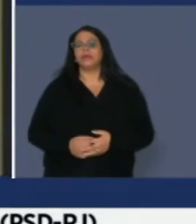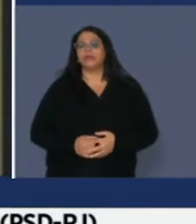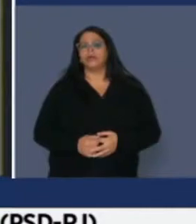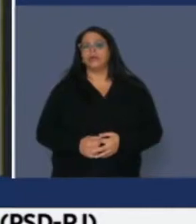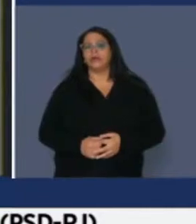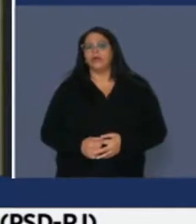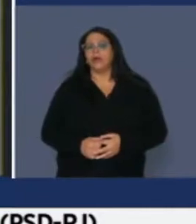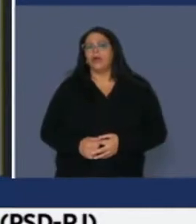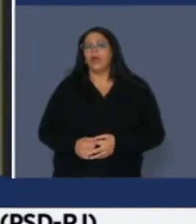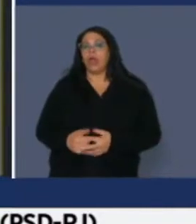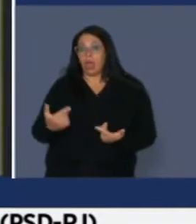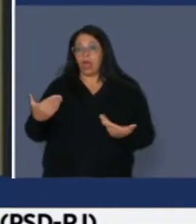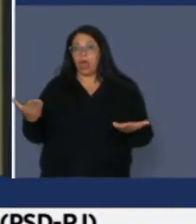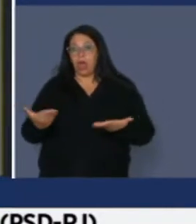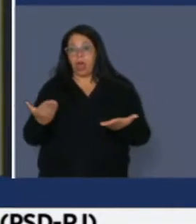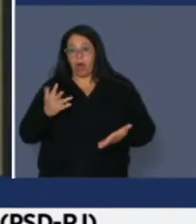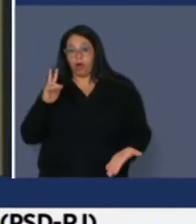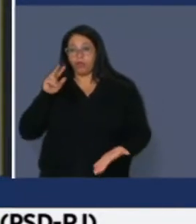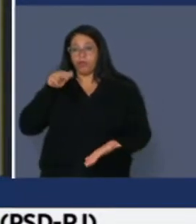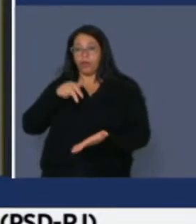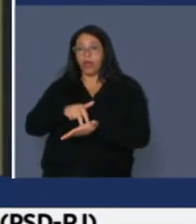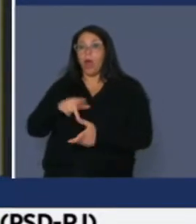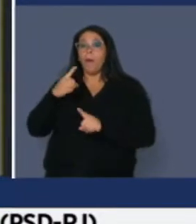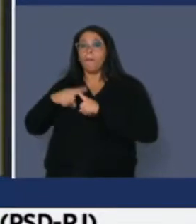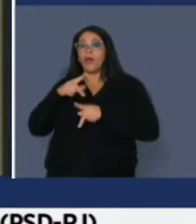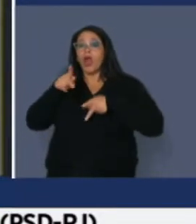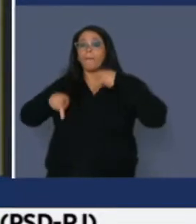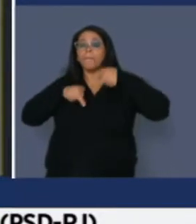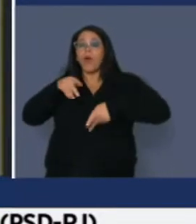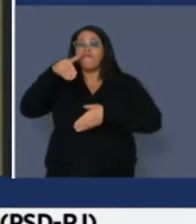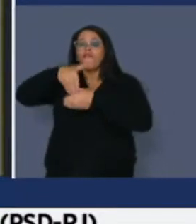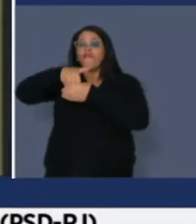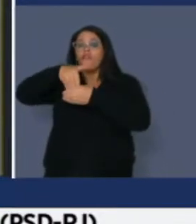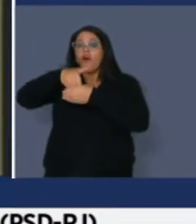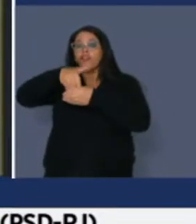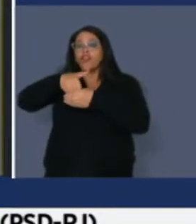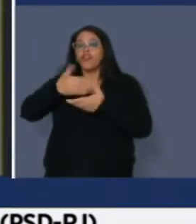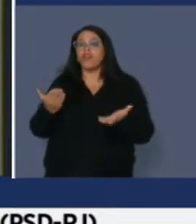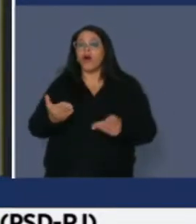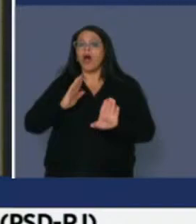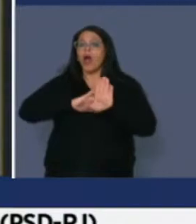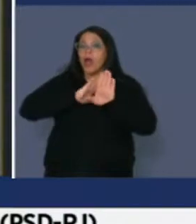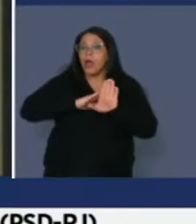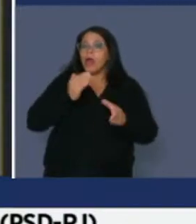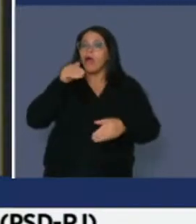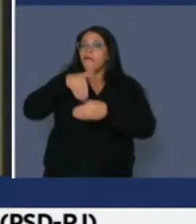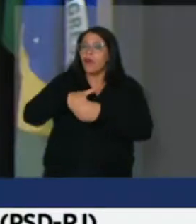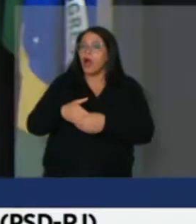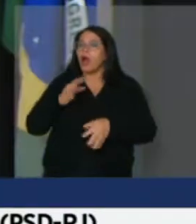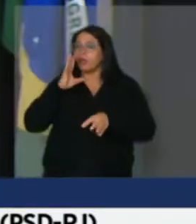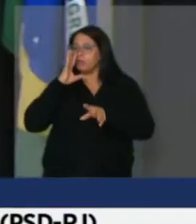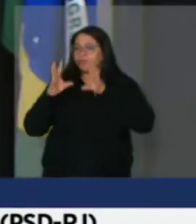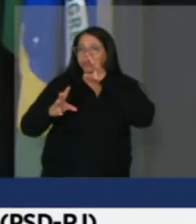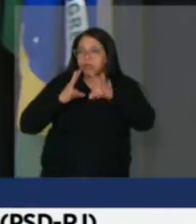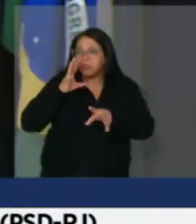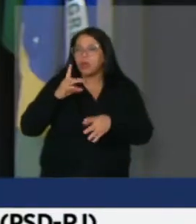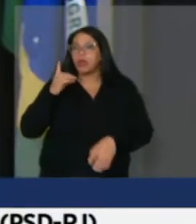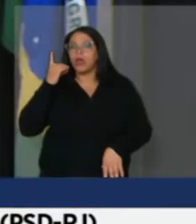Nós estamos aqui colocados pelo povo. Permita que eu seja julgada pelo